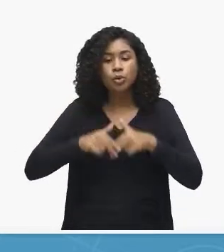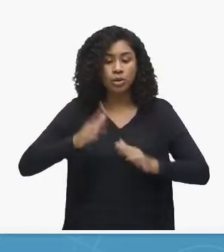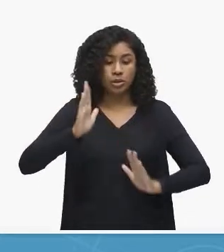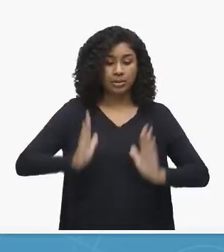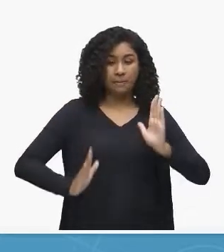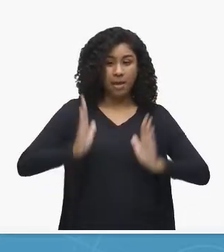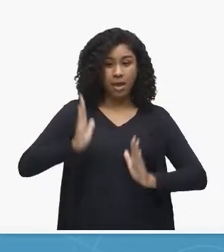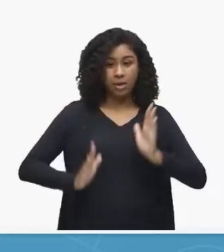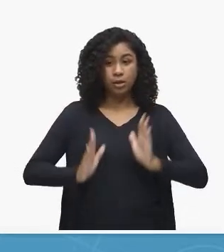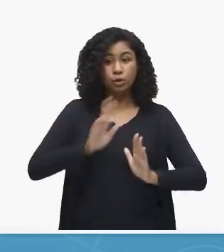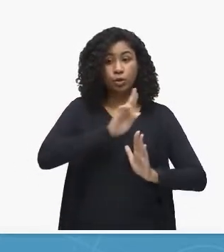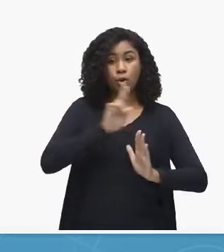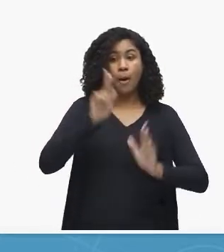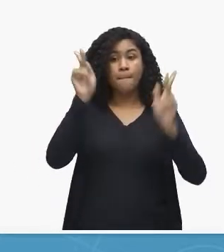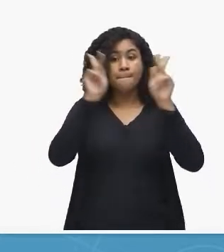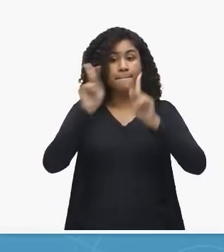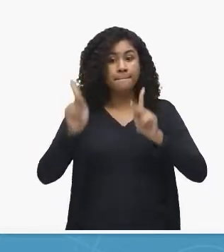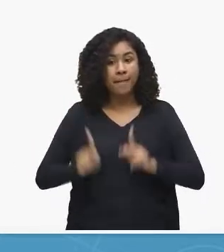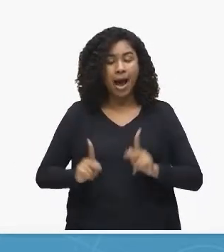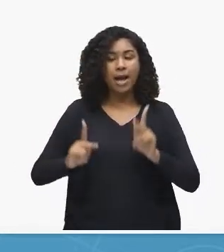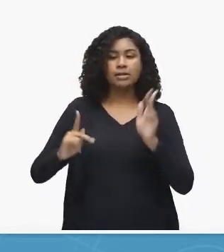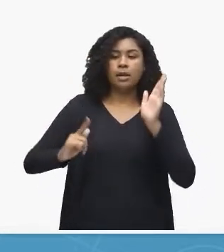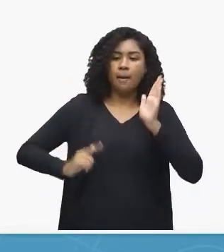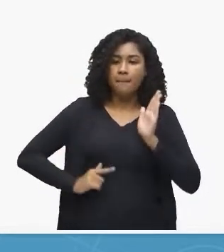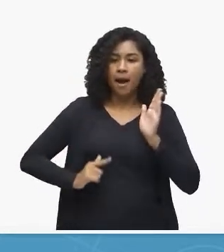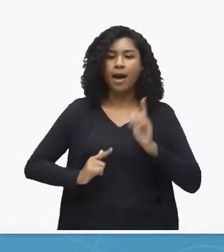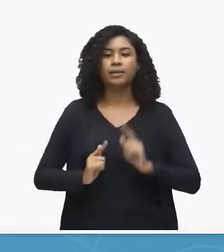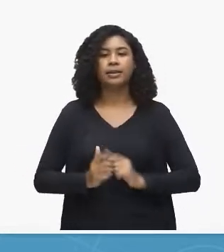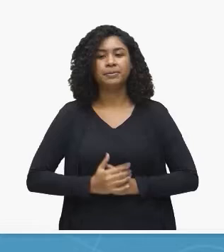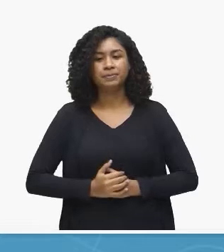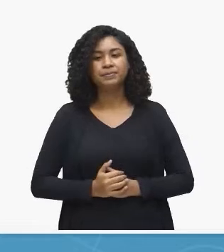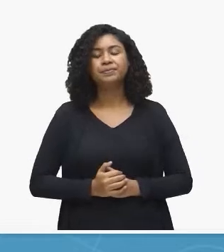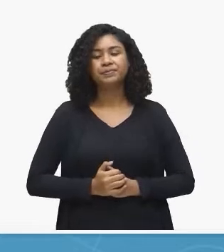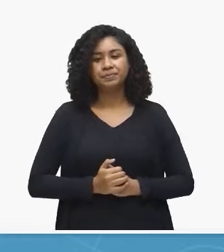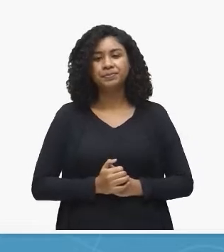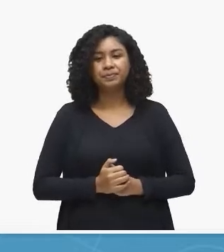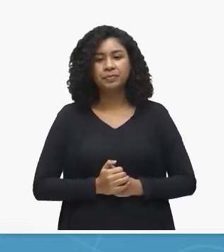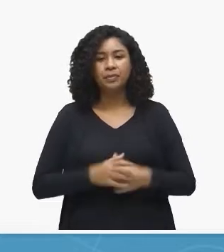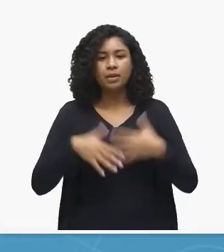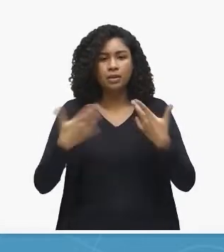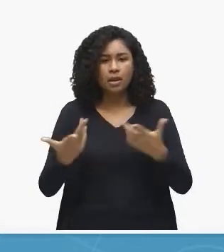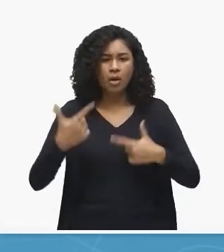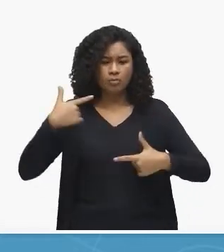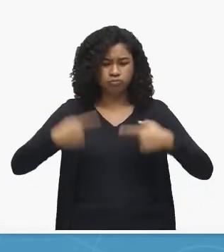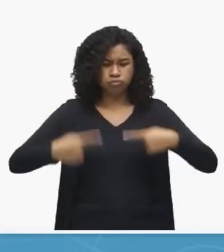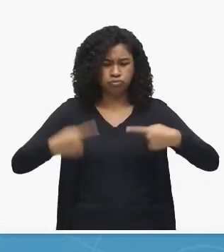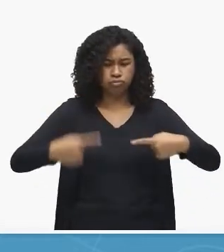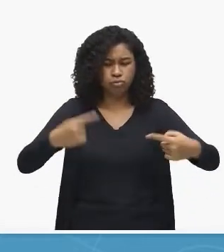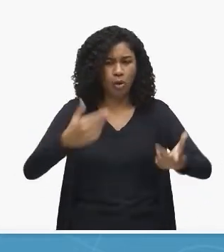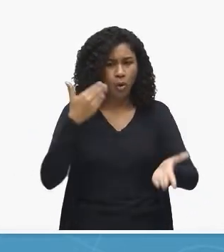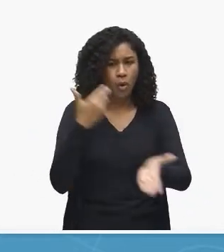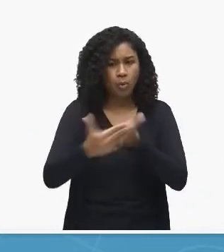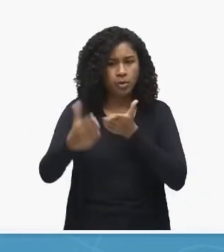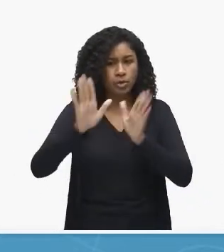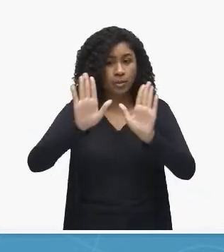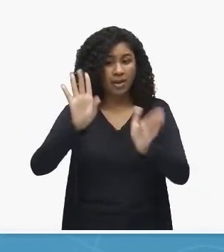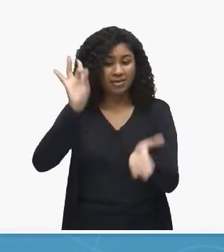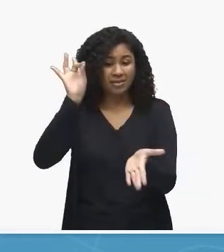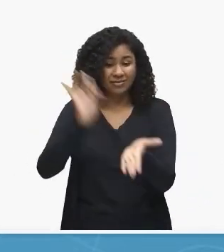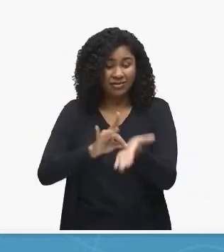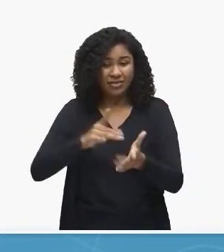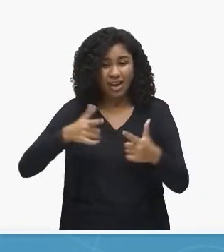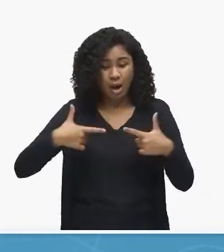paz armada. Estão todos preparando o seu poderio, as rivalidades estão surgindo, mas a guerra ainda não